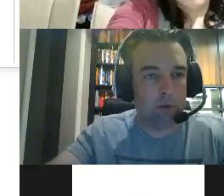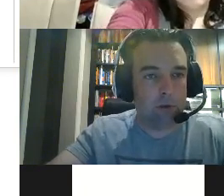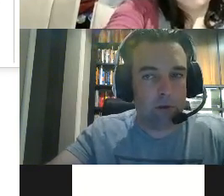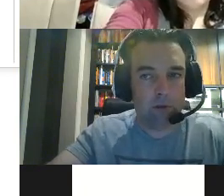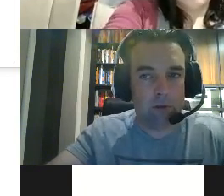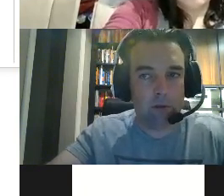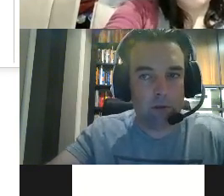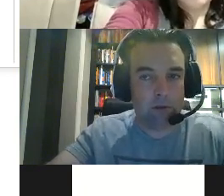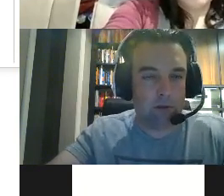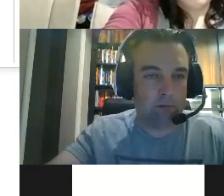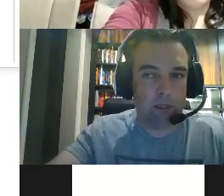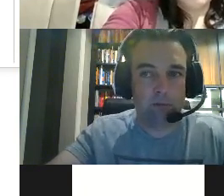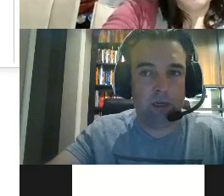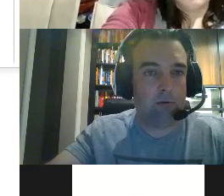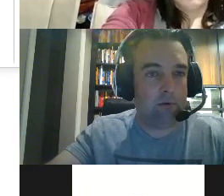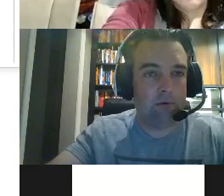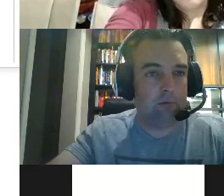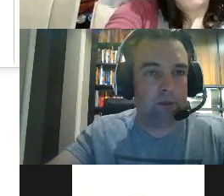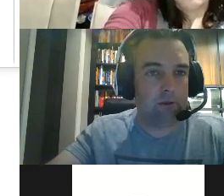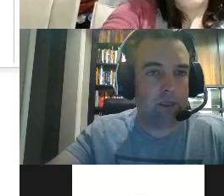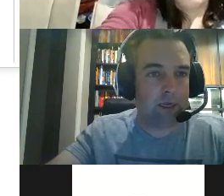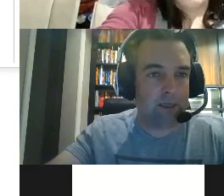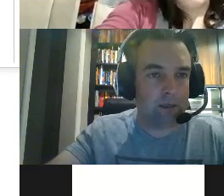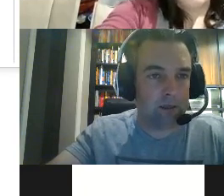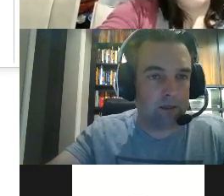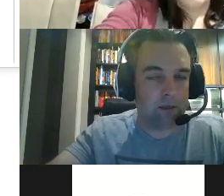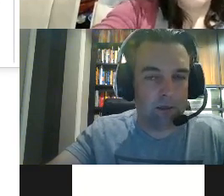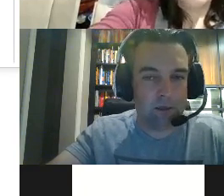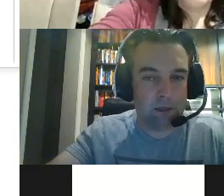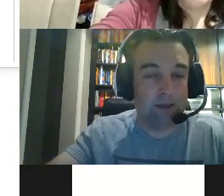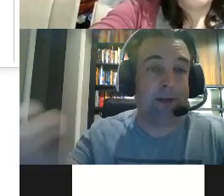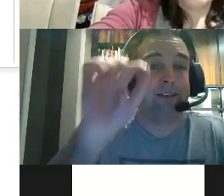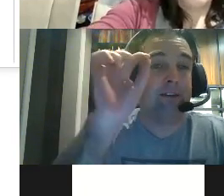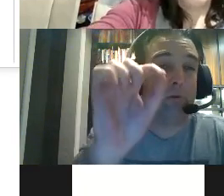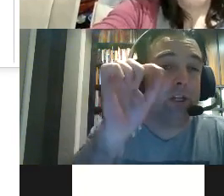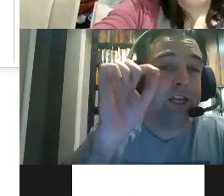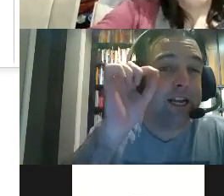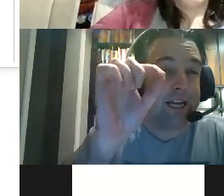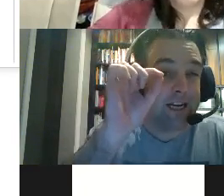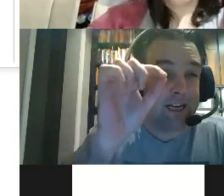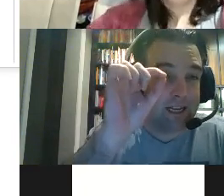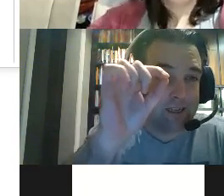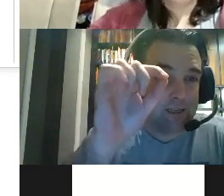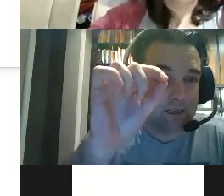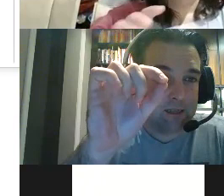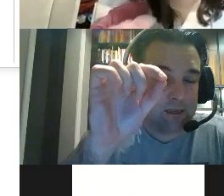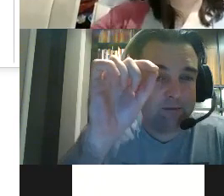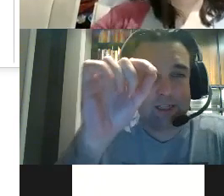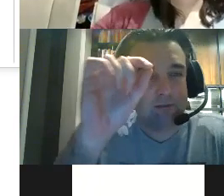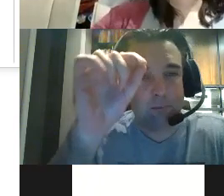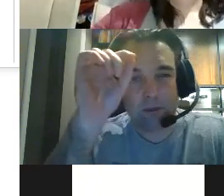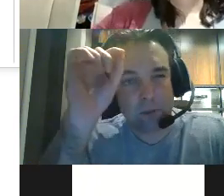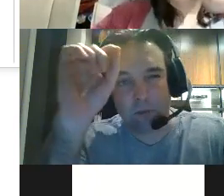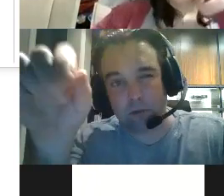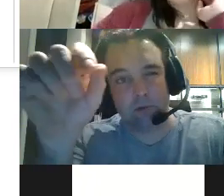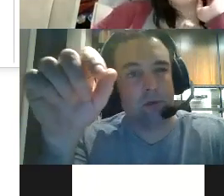rio. Pense bem, não preciso da estrada. Para transporte de carga.